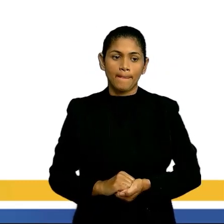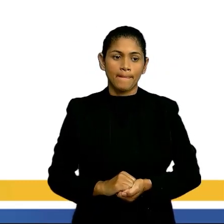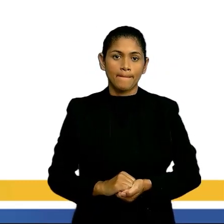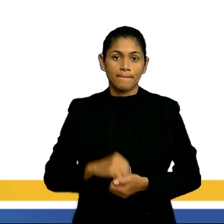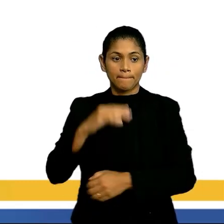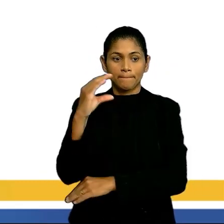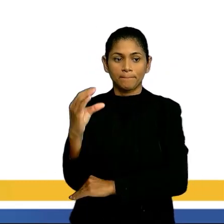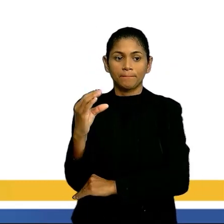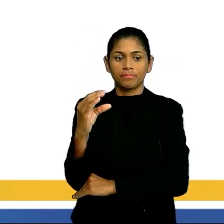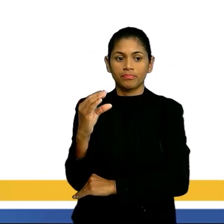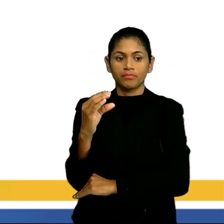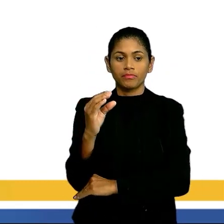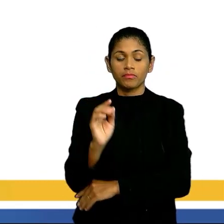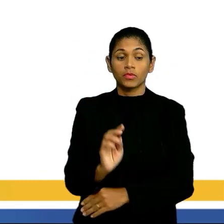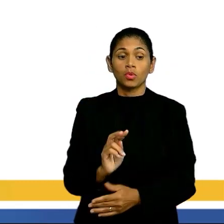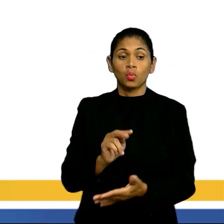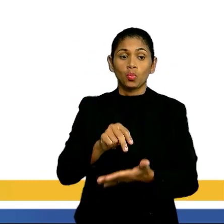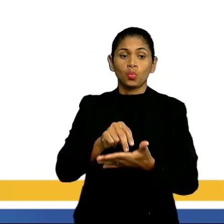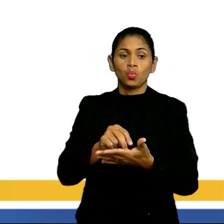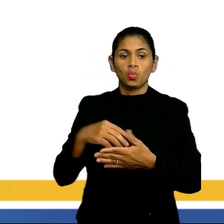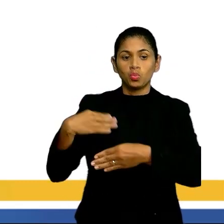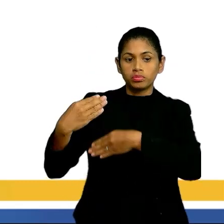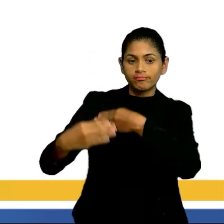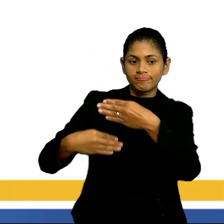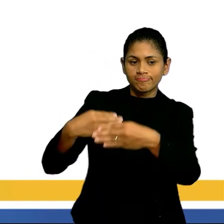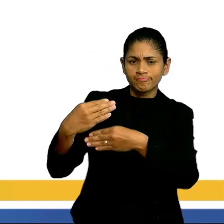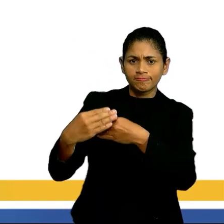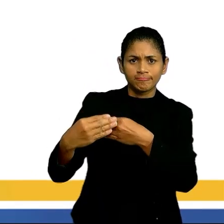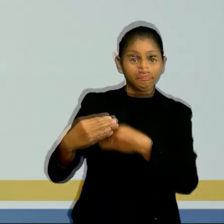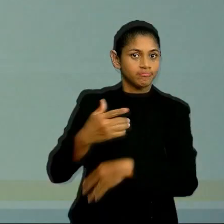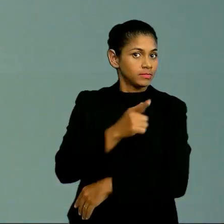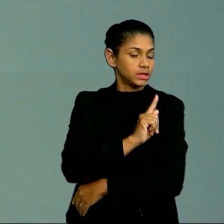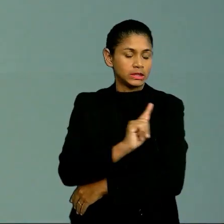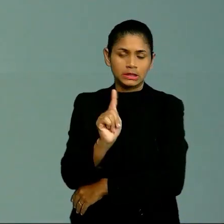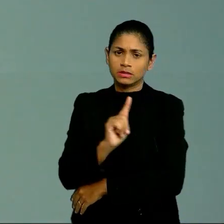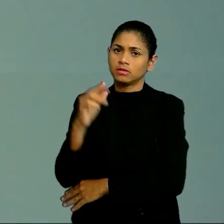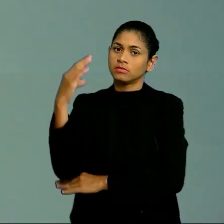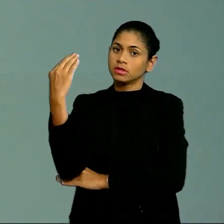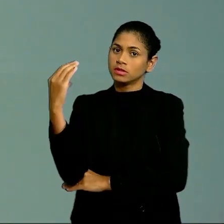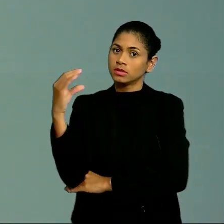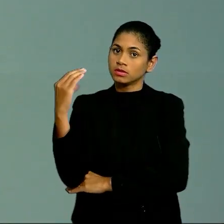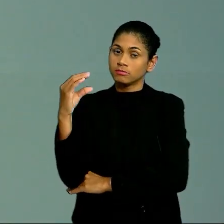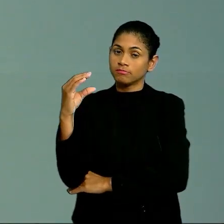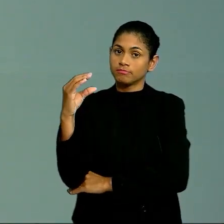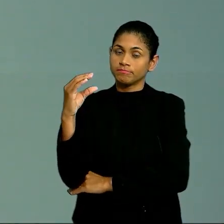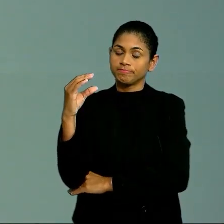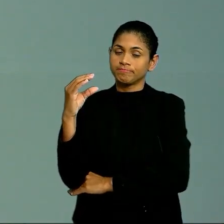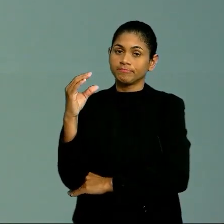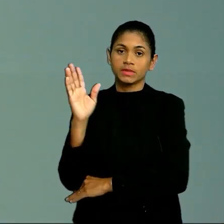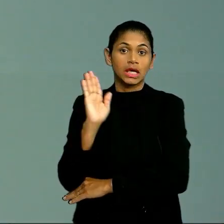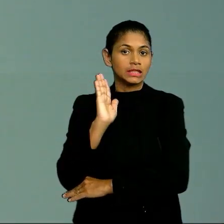Coloca a evolução em uma categoria não científica? Bom, até aqui, pessoal, eu já